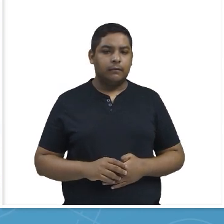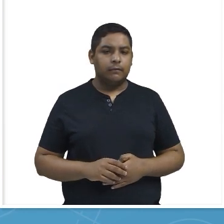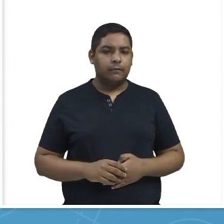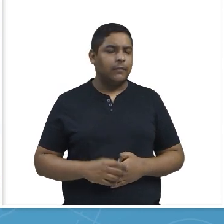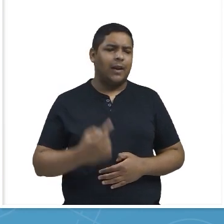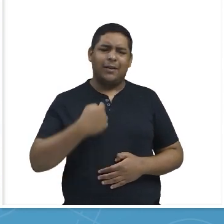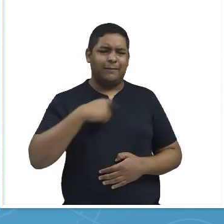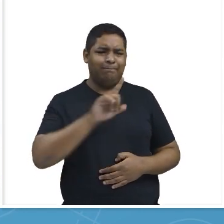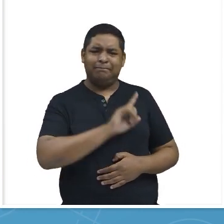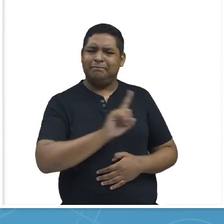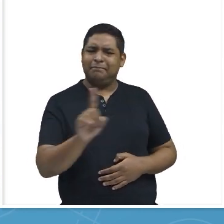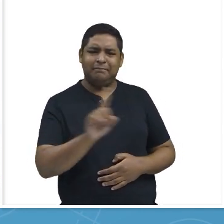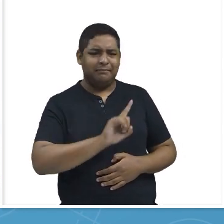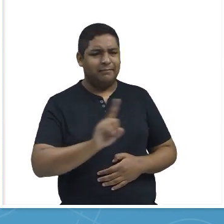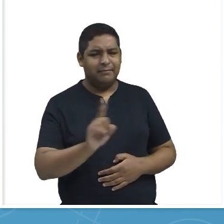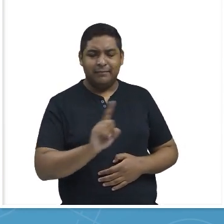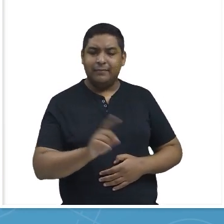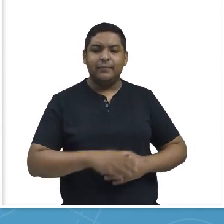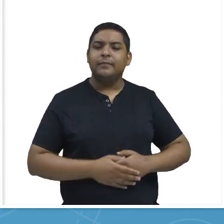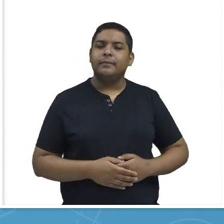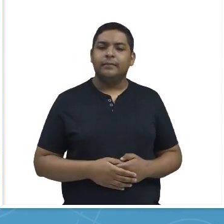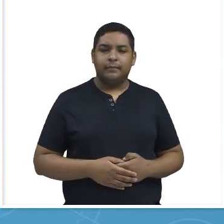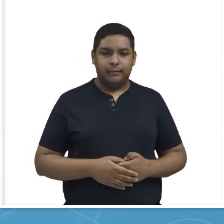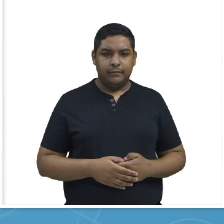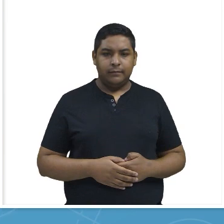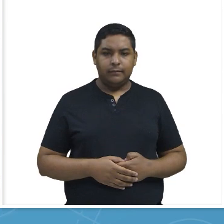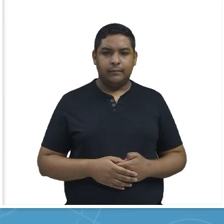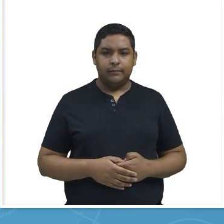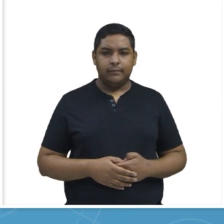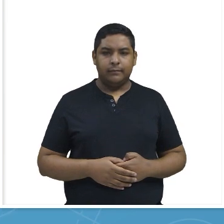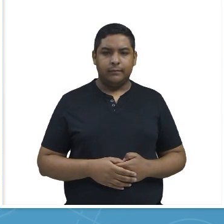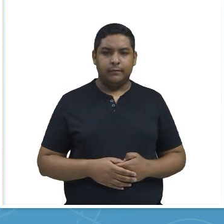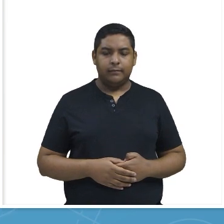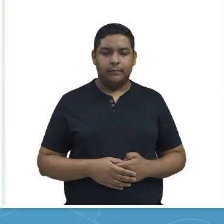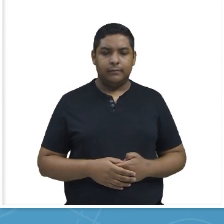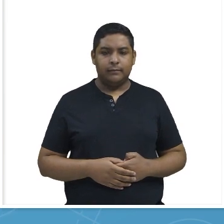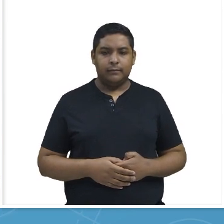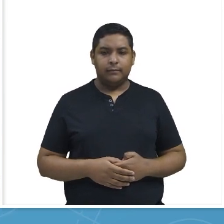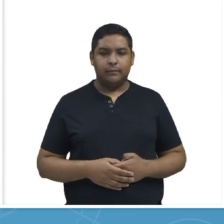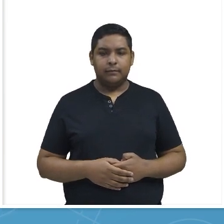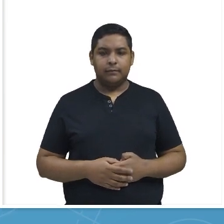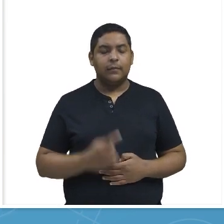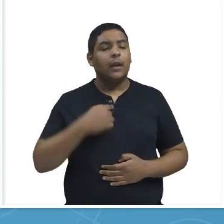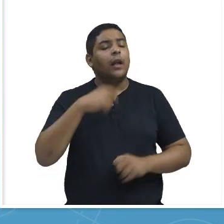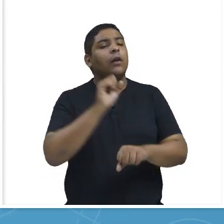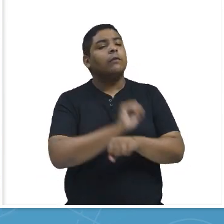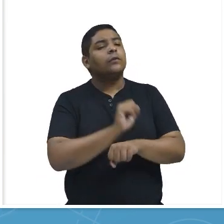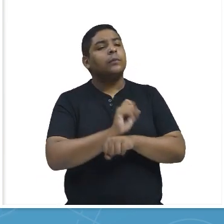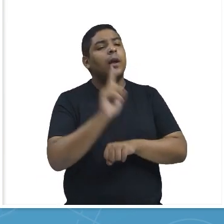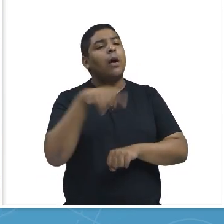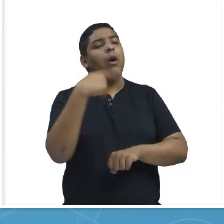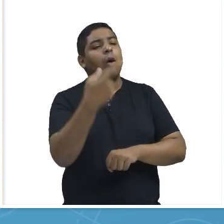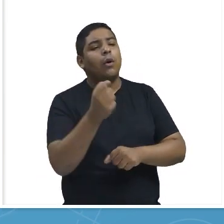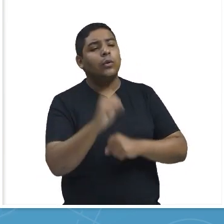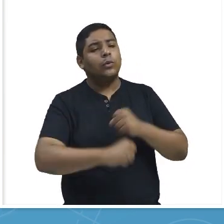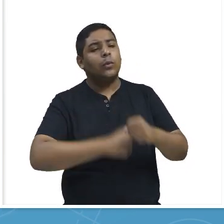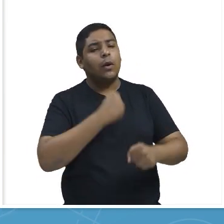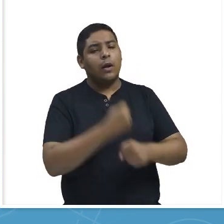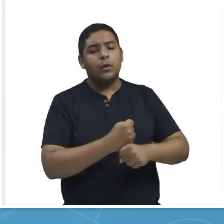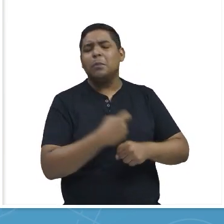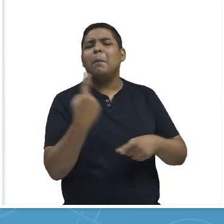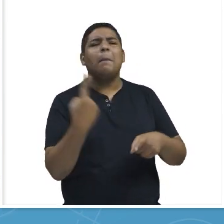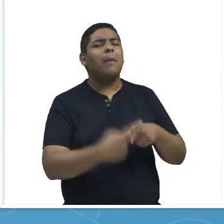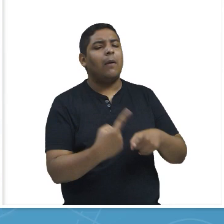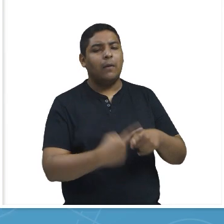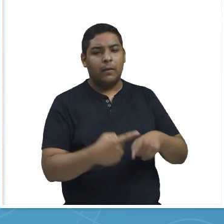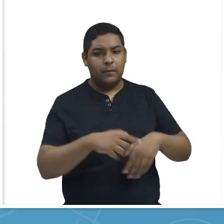nem pensar, no way. I decided to wait until next year. Eu vou esperar até o próximo ano. Por que será?